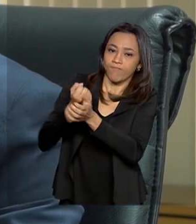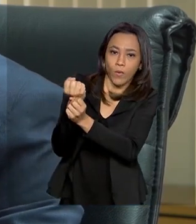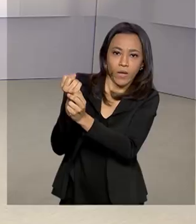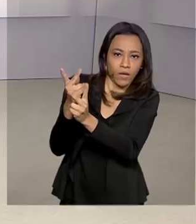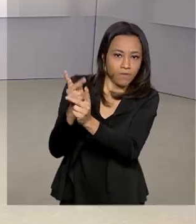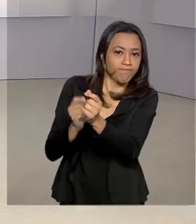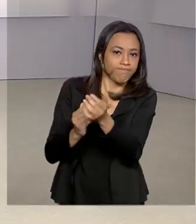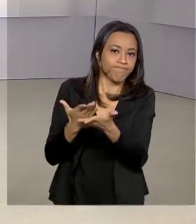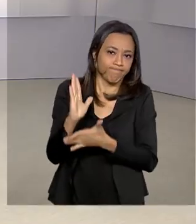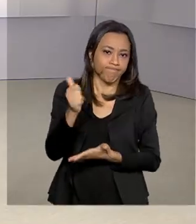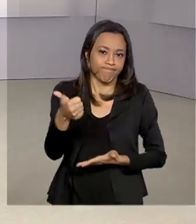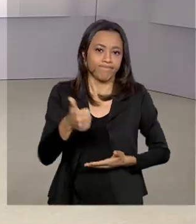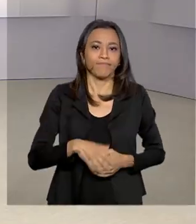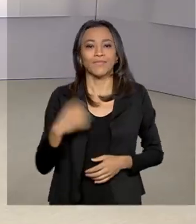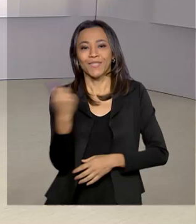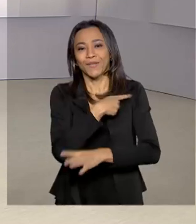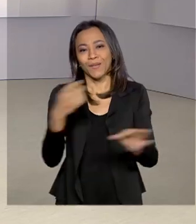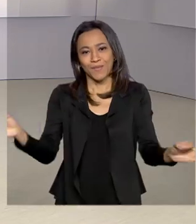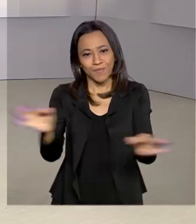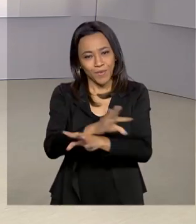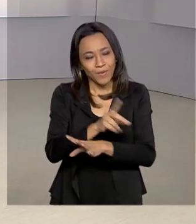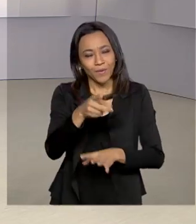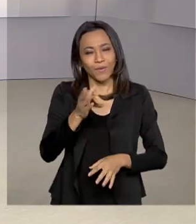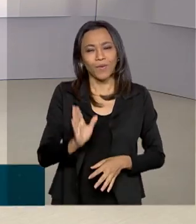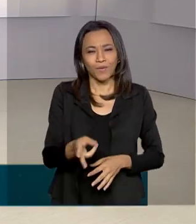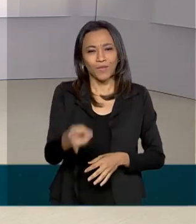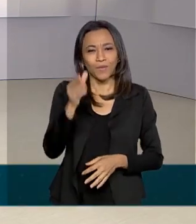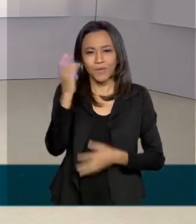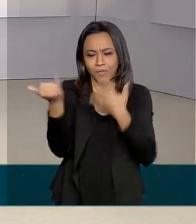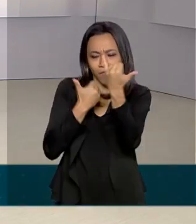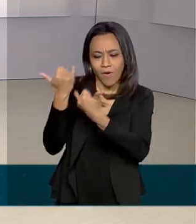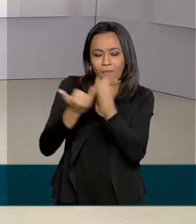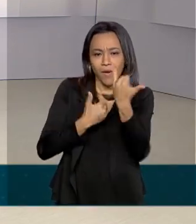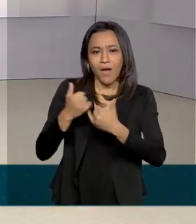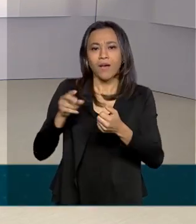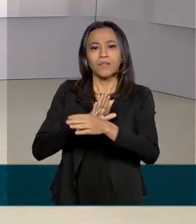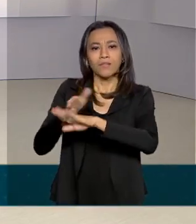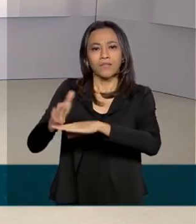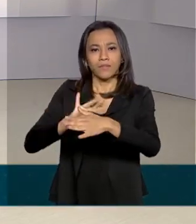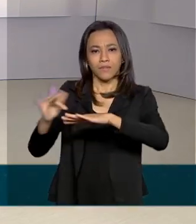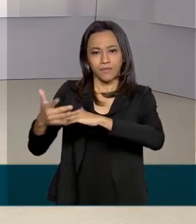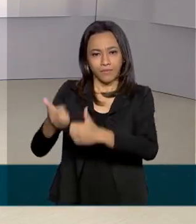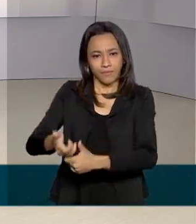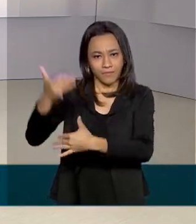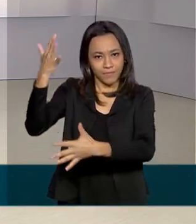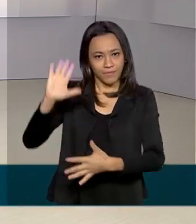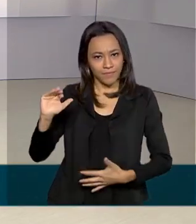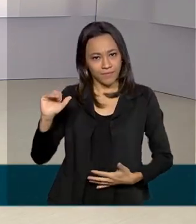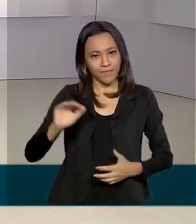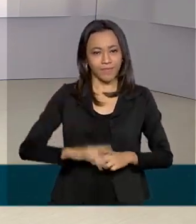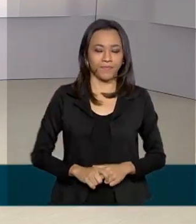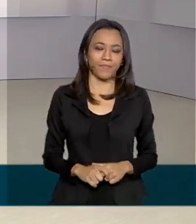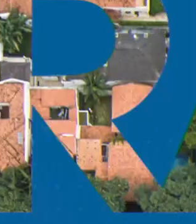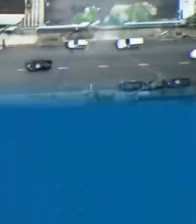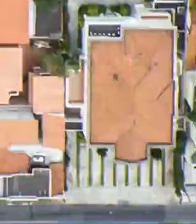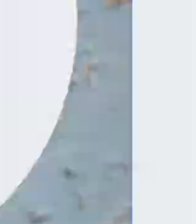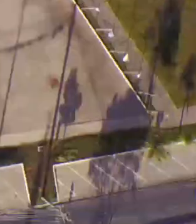documento. A gente fica por aqui. Continue bem informado também pelas nossas redes sociais. Até a próxima edição.